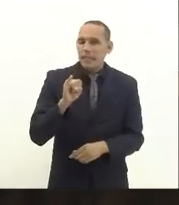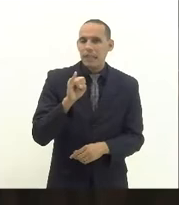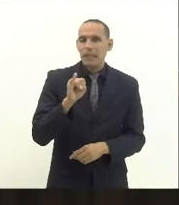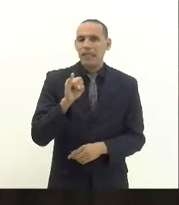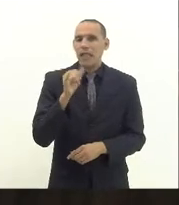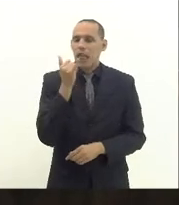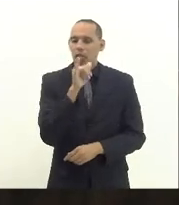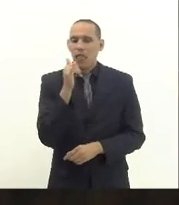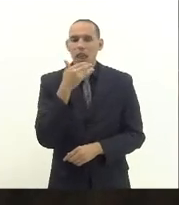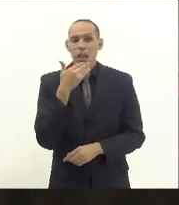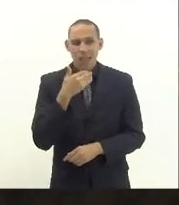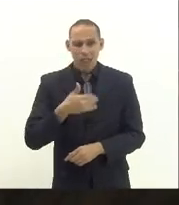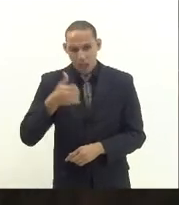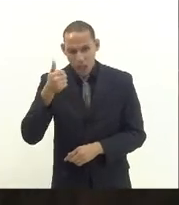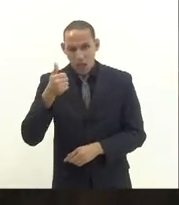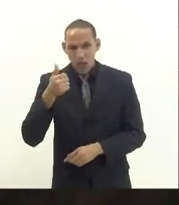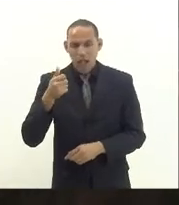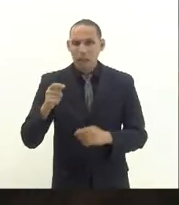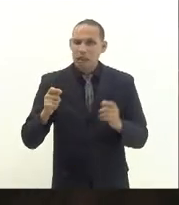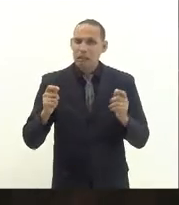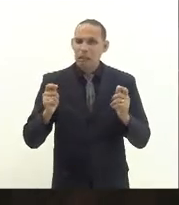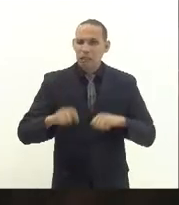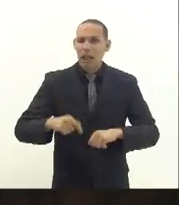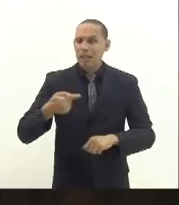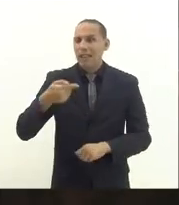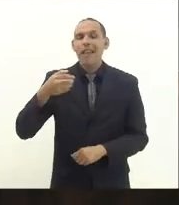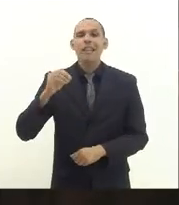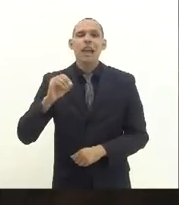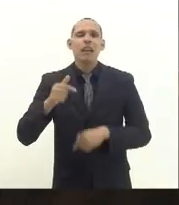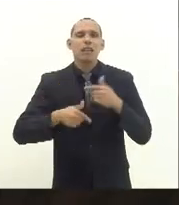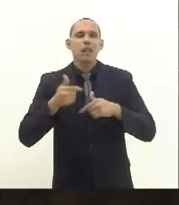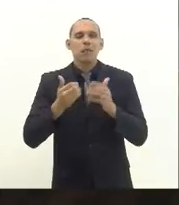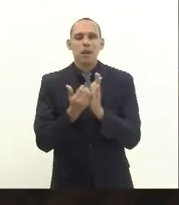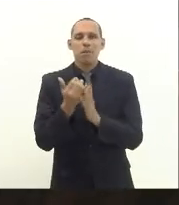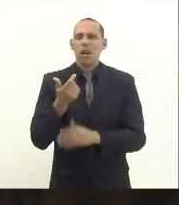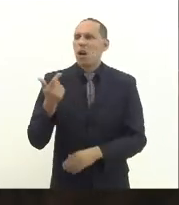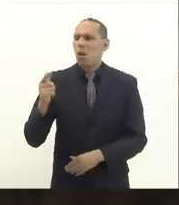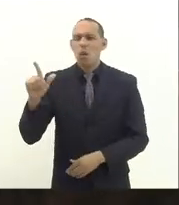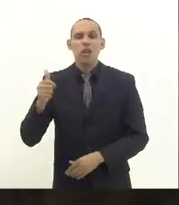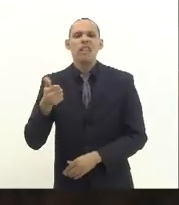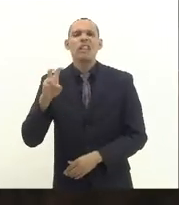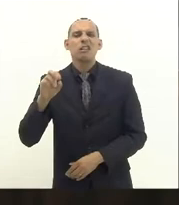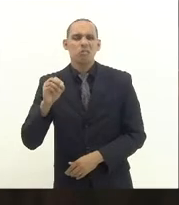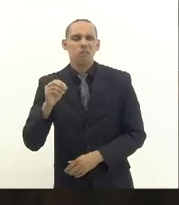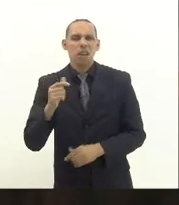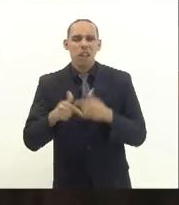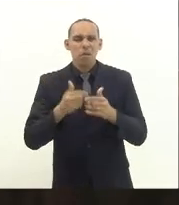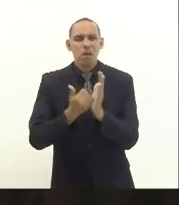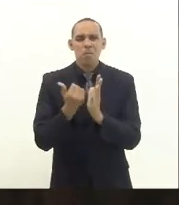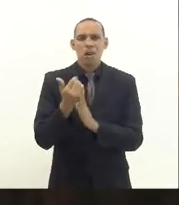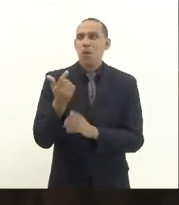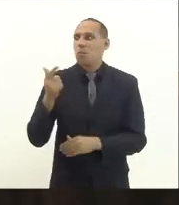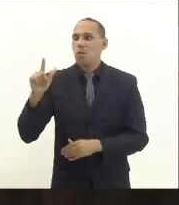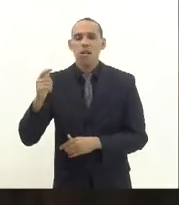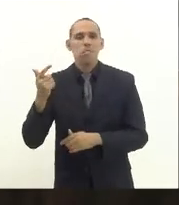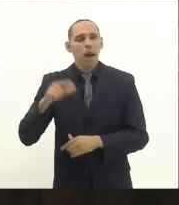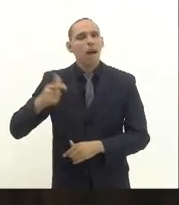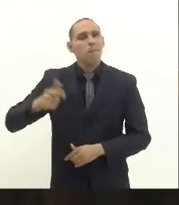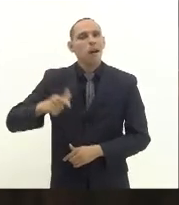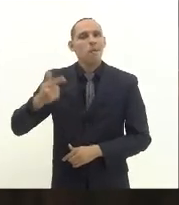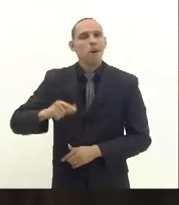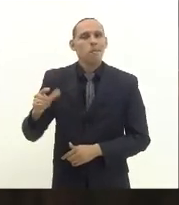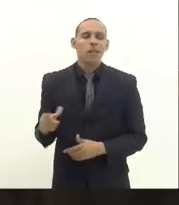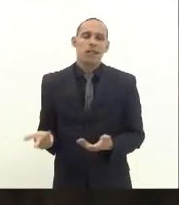da energia a qualidade eu poderia ter mais 70 empregos no OLX a 150 perigos o outro mais não sei quantos empregos